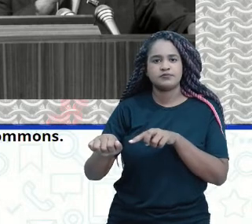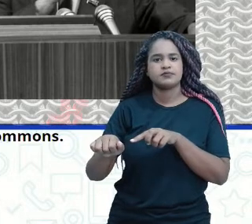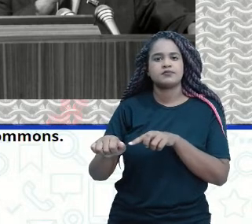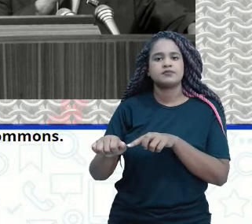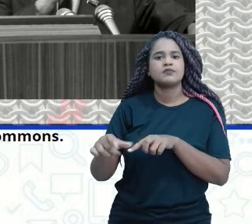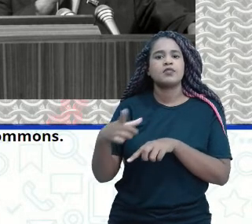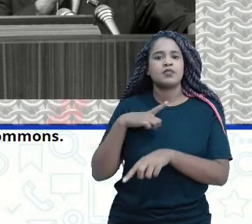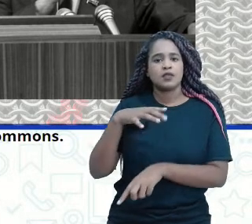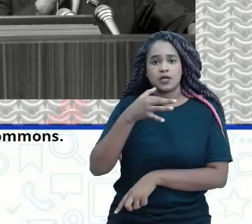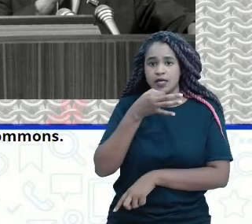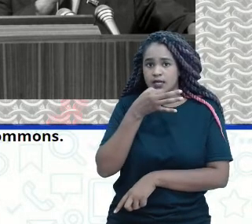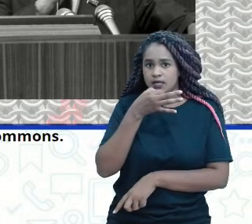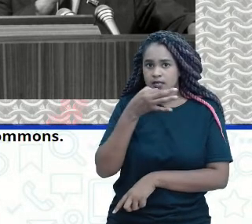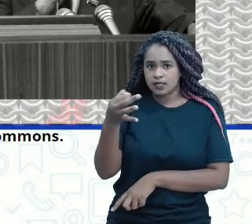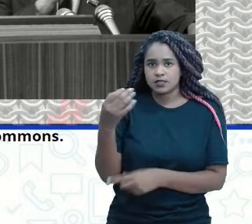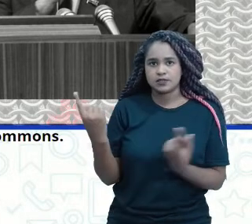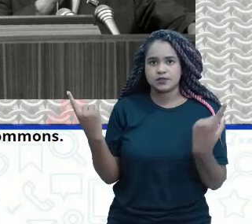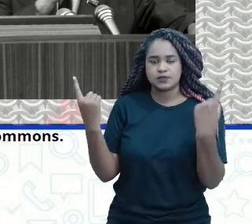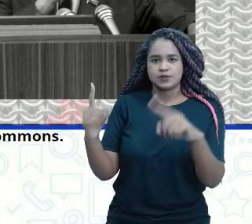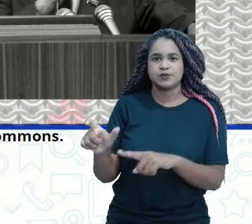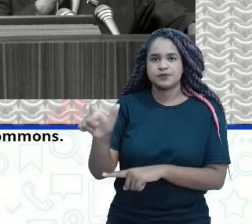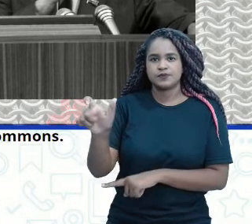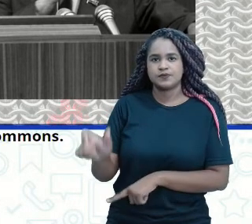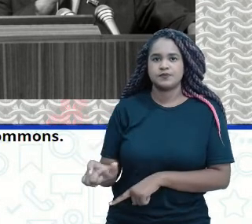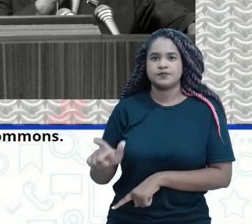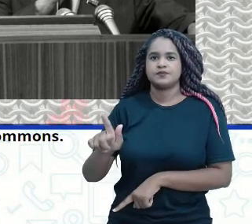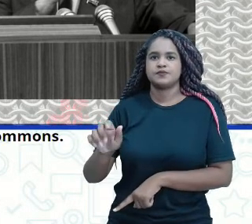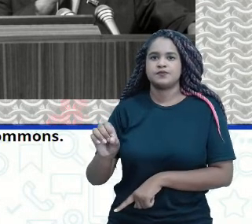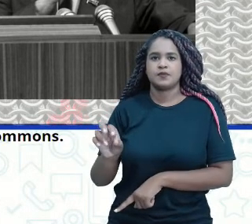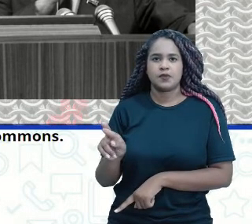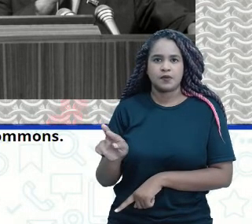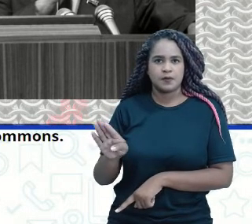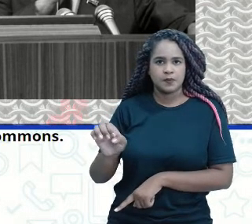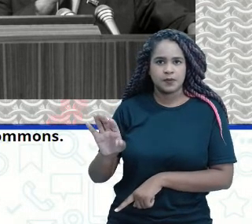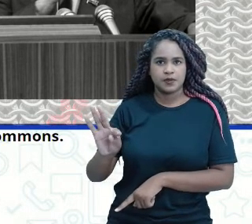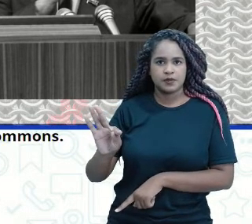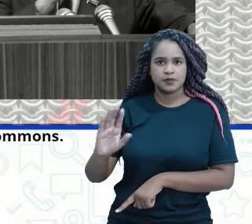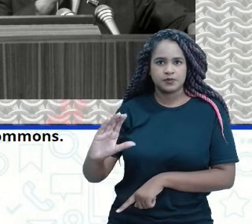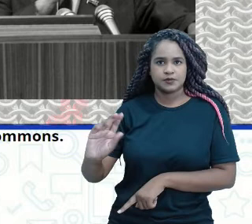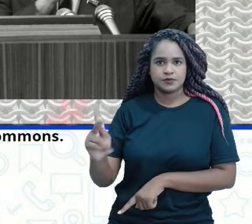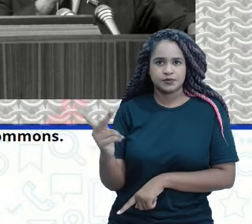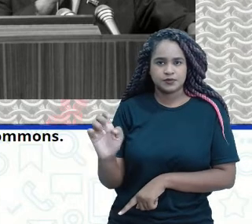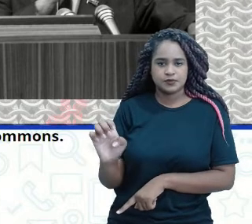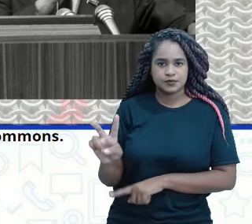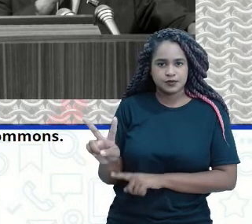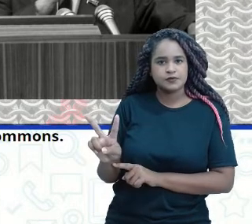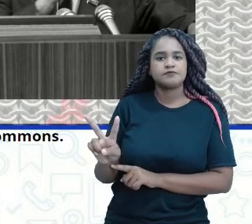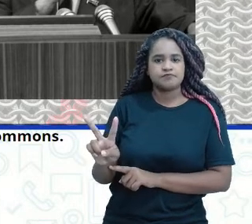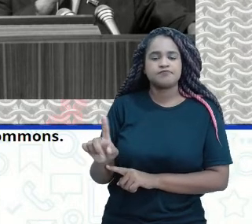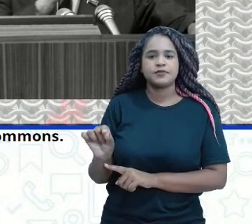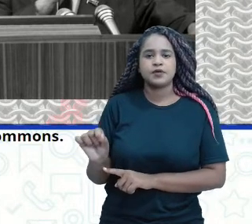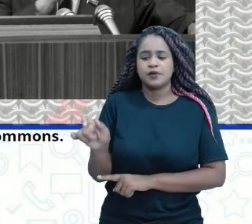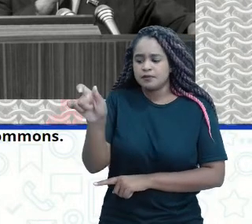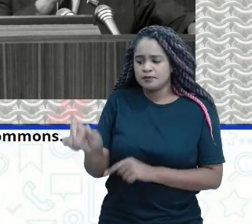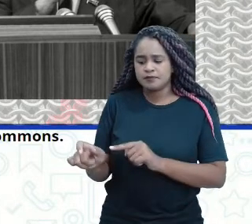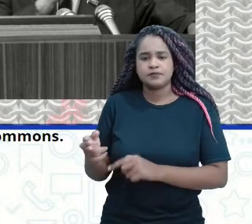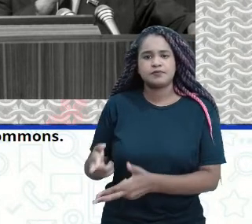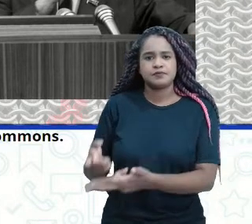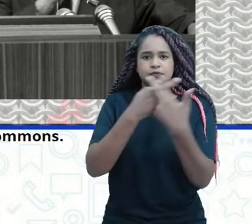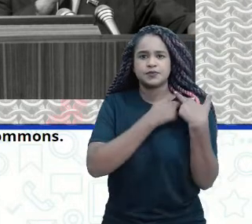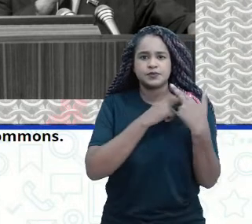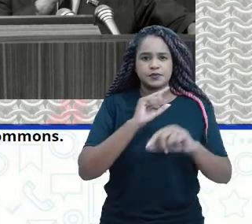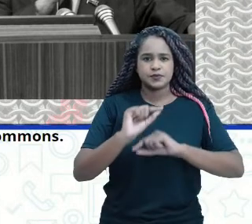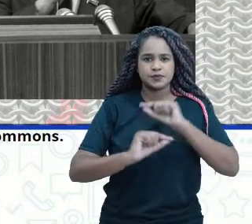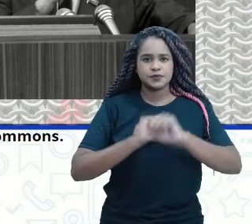crítica muito grande aí ao Gorbachev, porque vão colocá-lo, né, como aquele camarada que foi responsável,